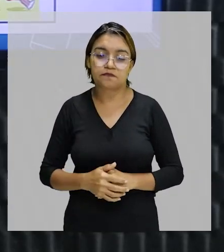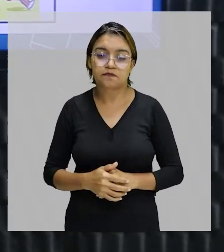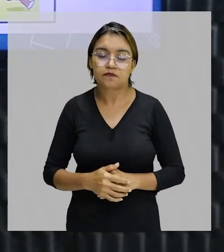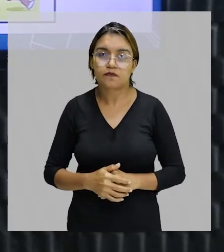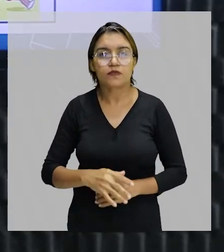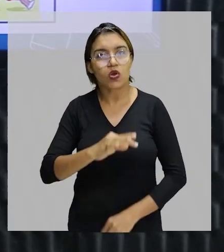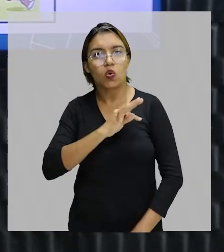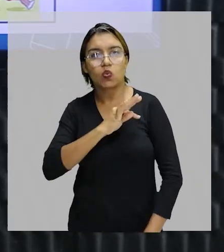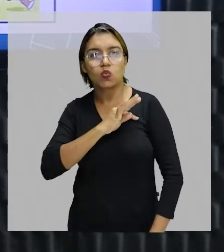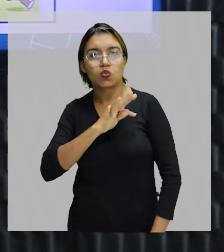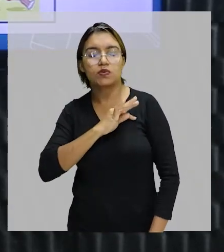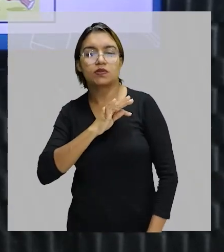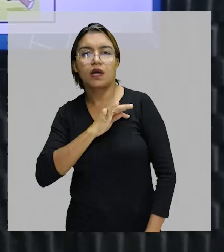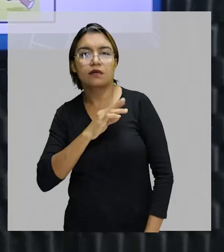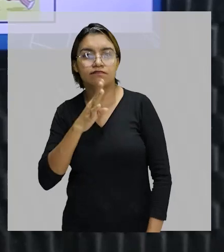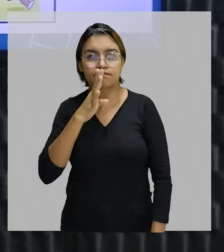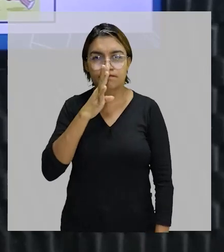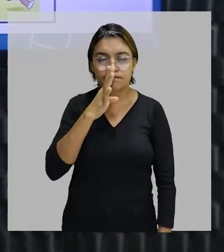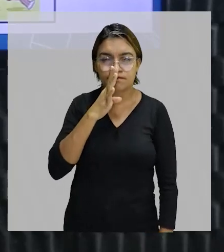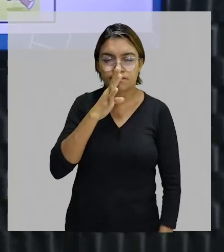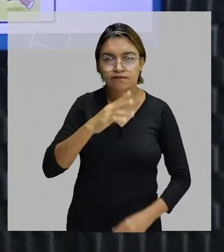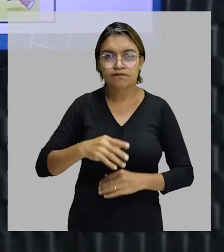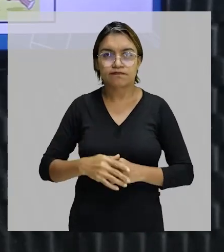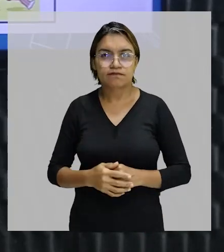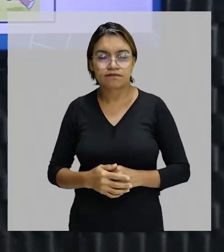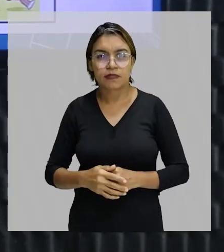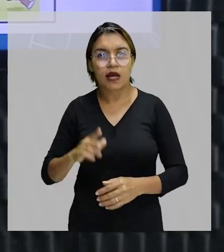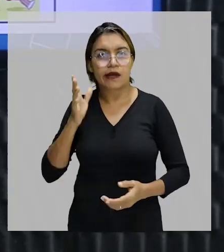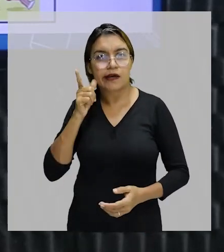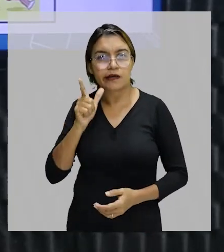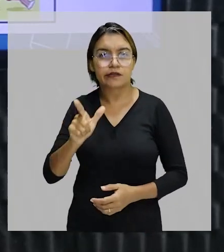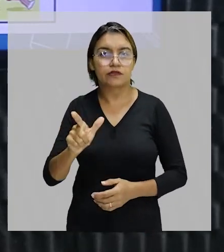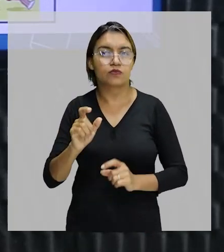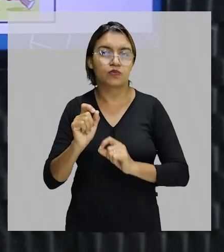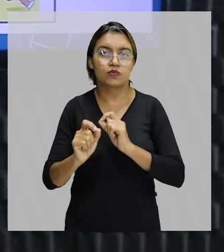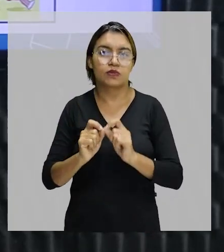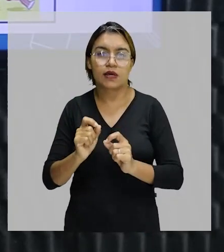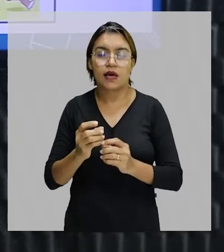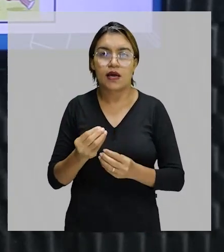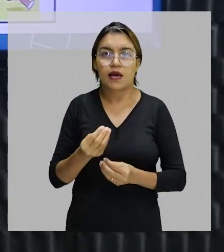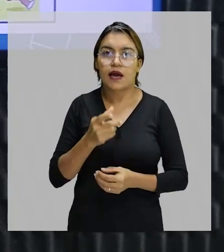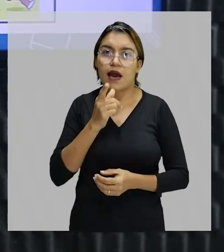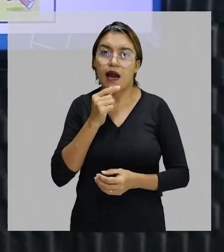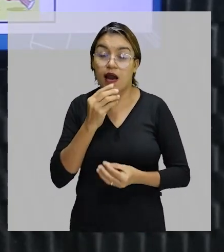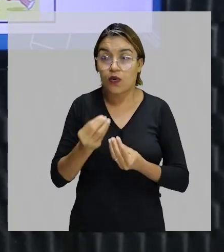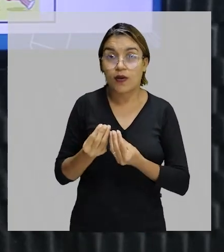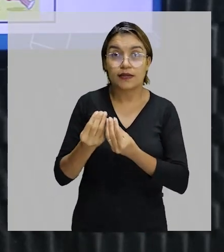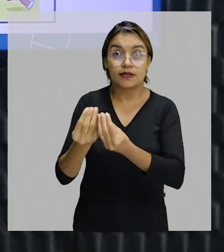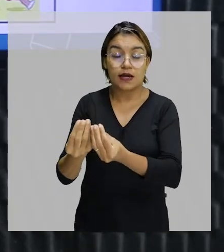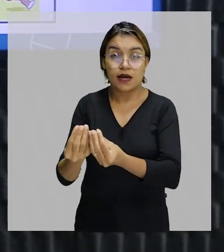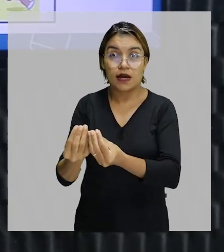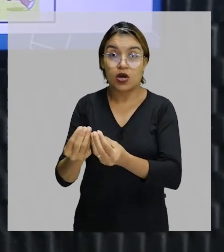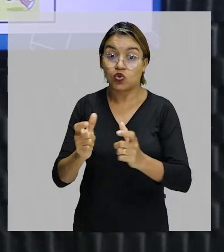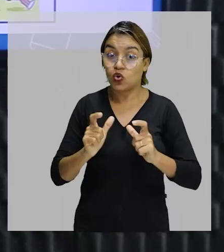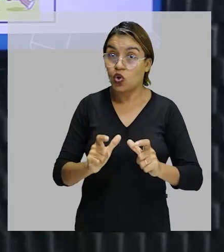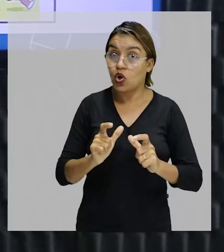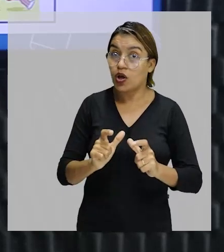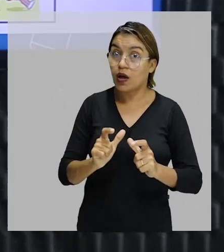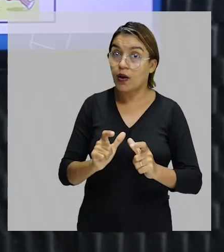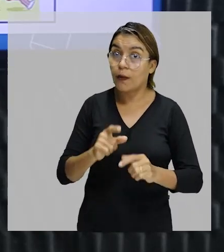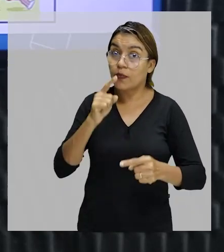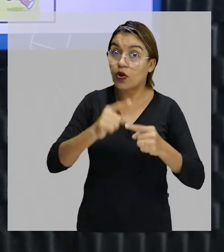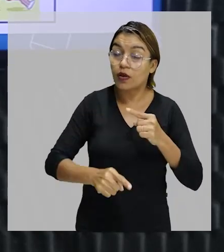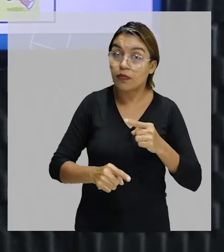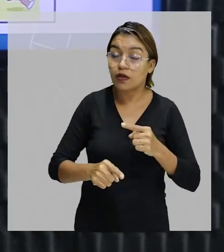o técnico dele está lá na prova e esse técnico resolve hidratá-lo em um ponto que não seja de hidratação.